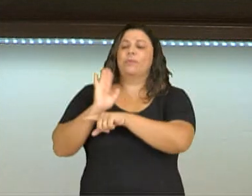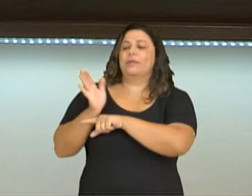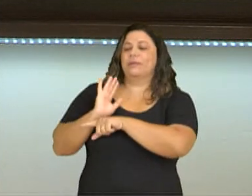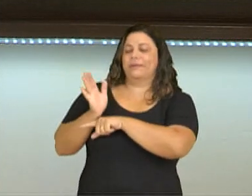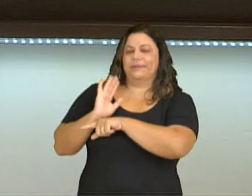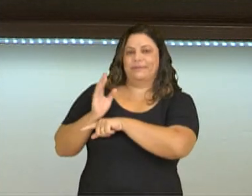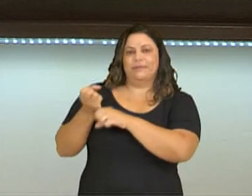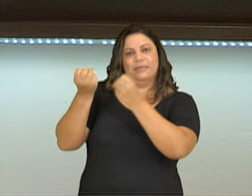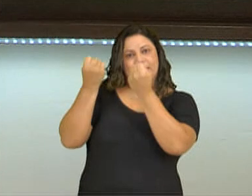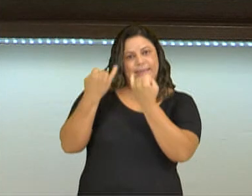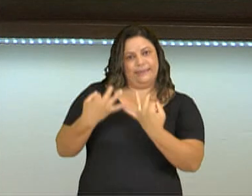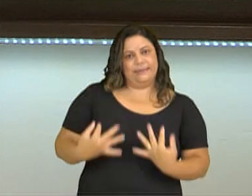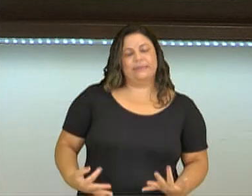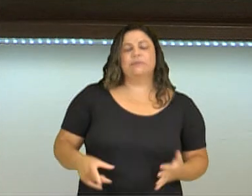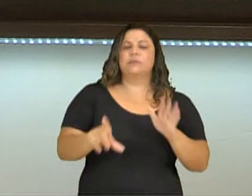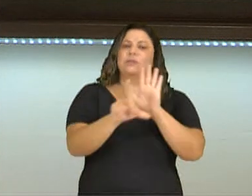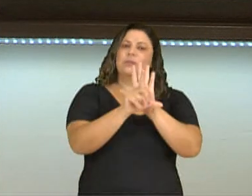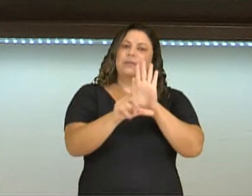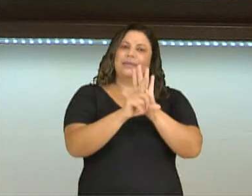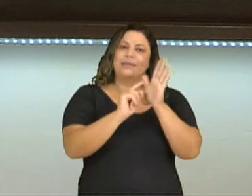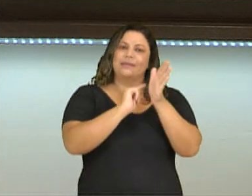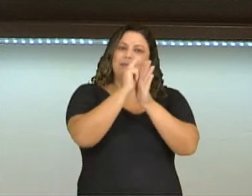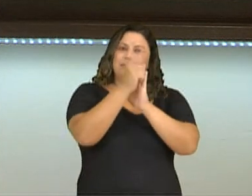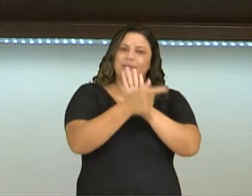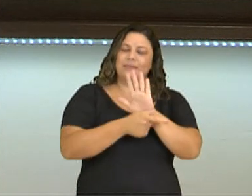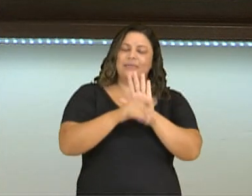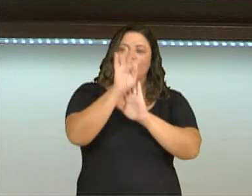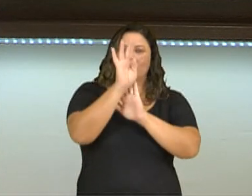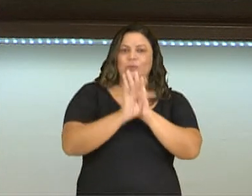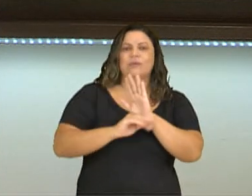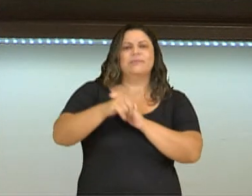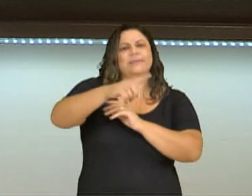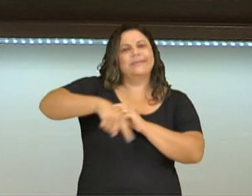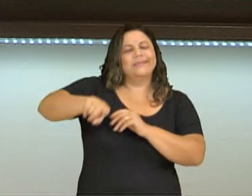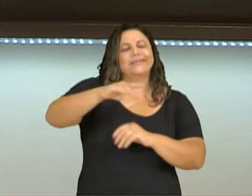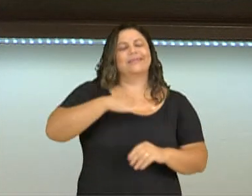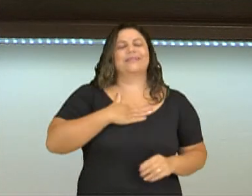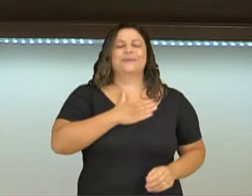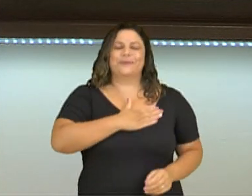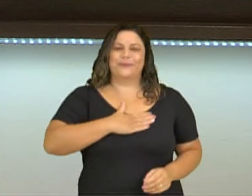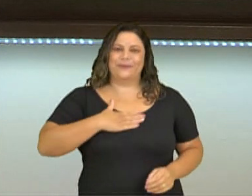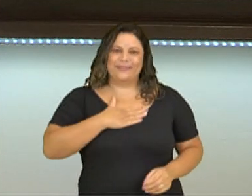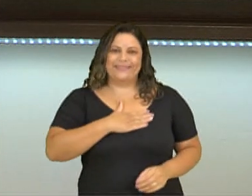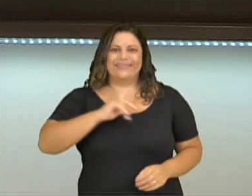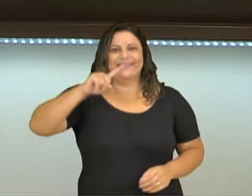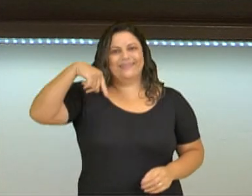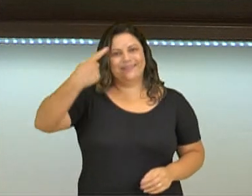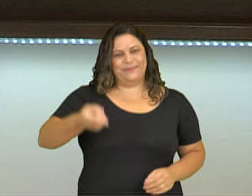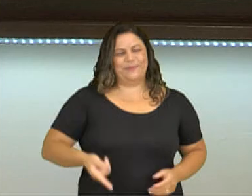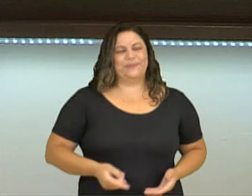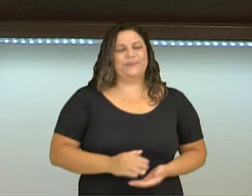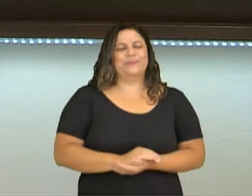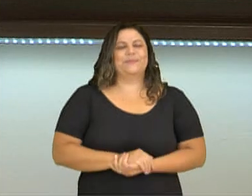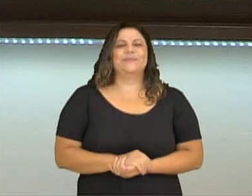falamos sobre lei enquanto gênero textual. Espero que vocês tenham gostado e até breve.